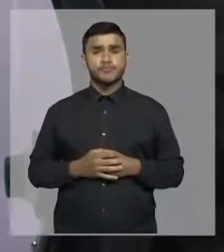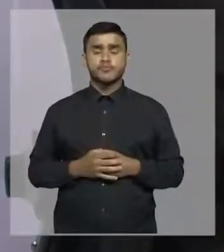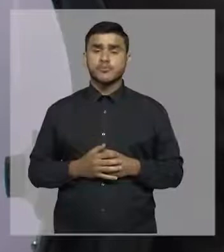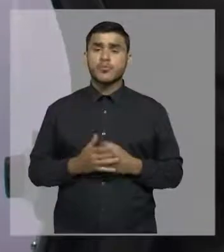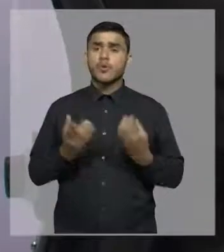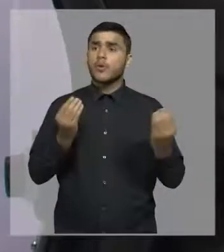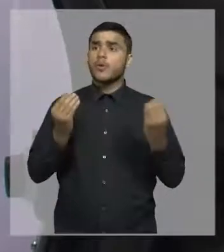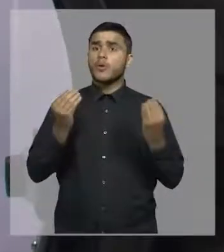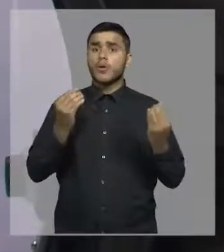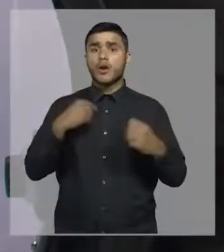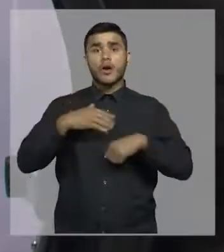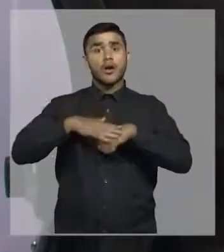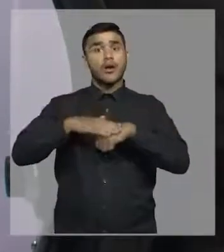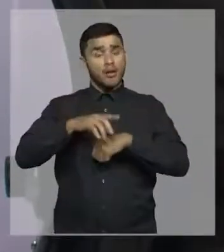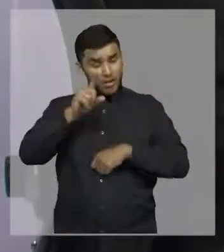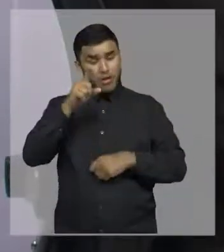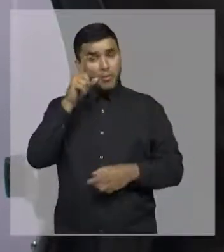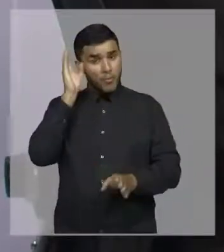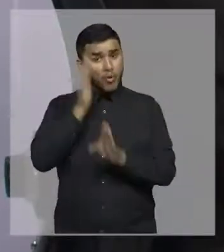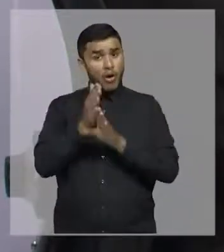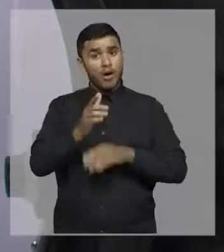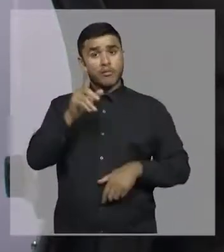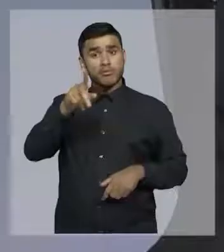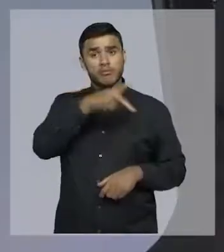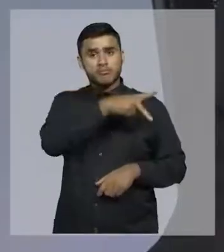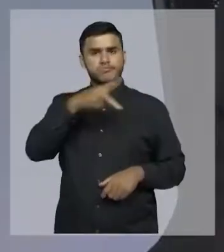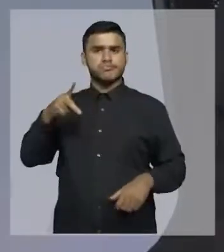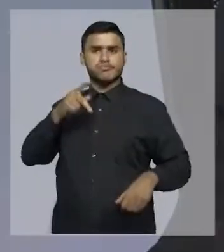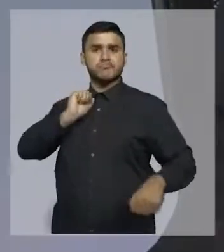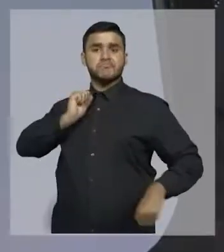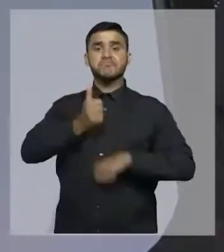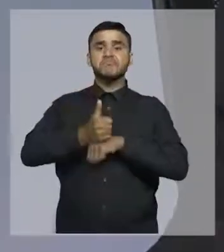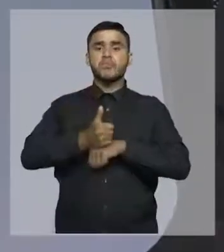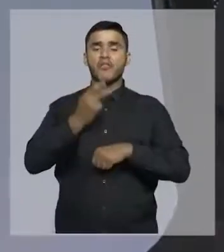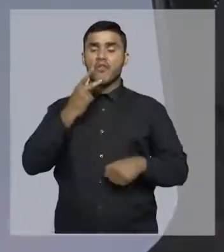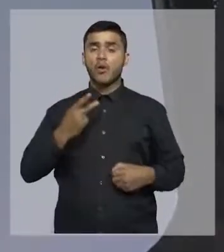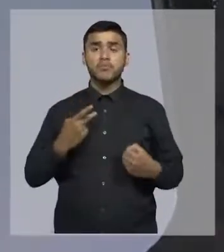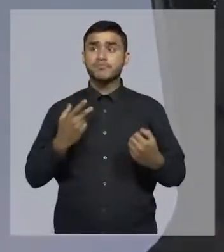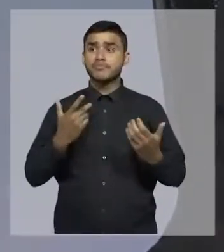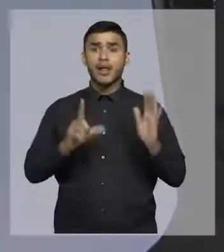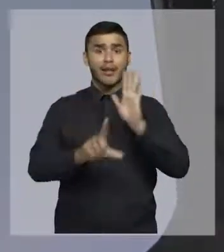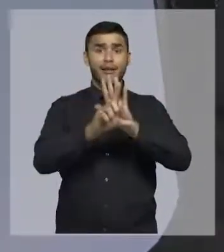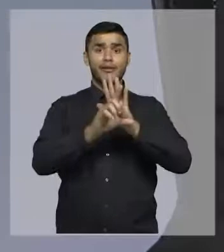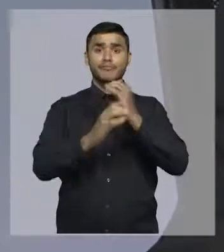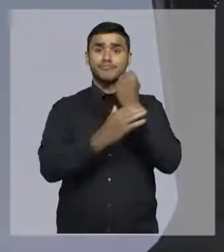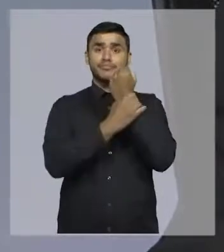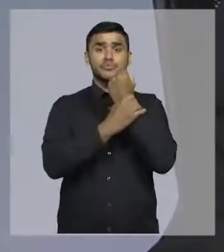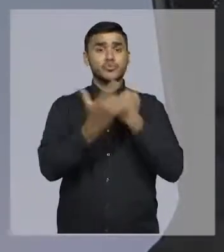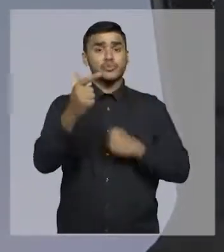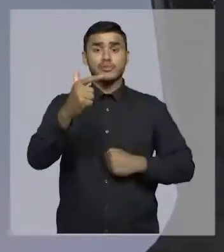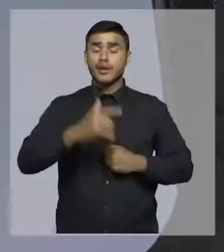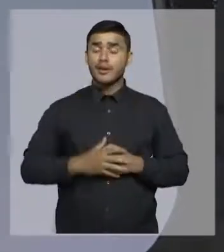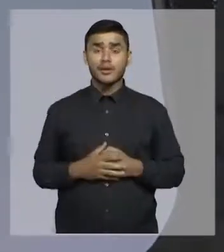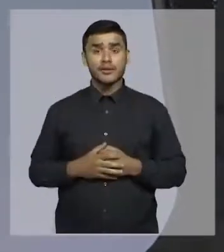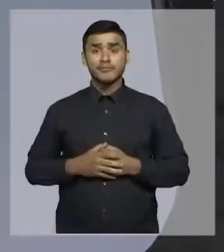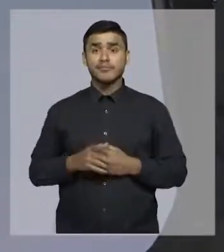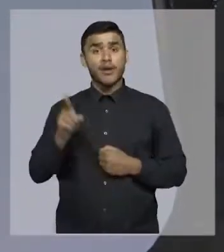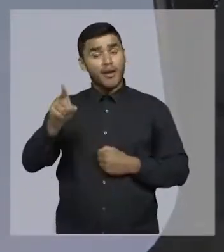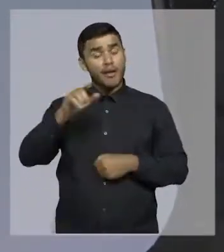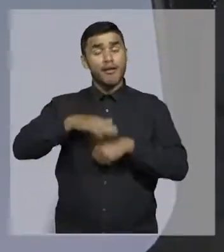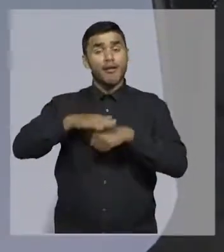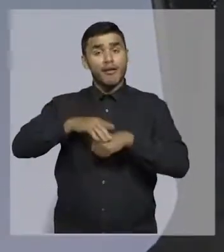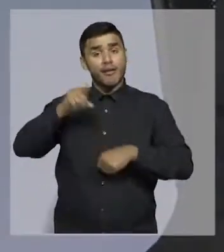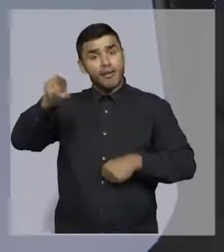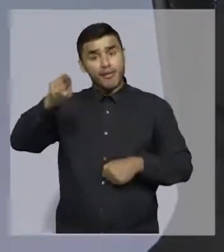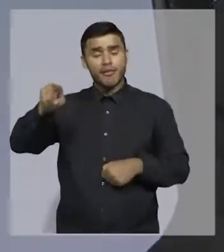da ilegitimidade, da falta de respaldo por parte da coletividade brasileira a isso